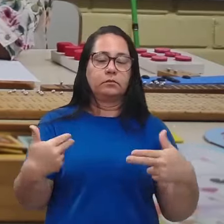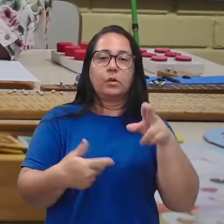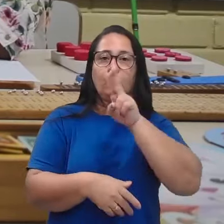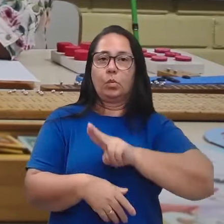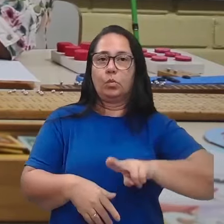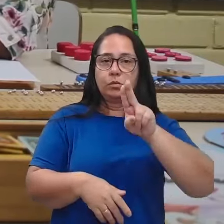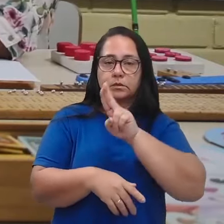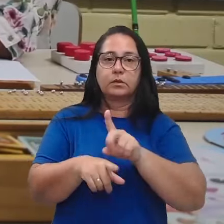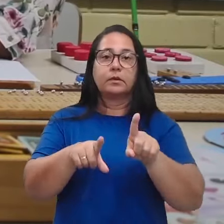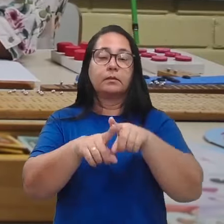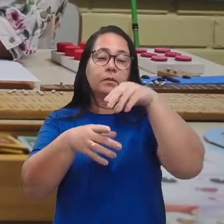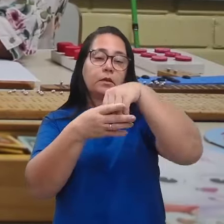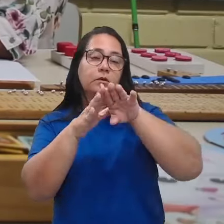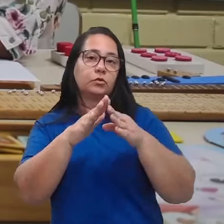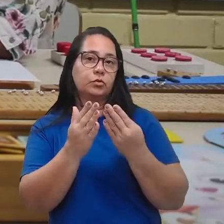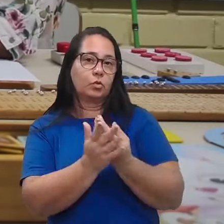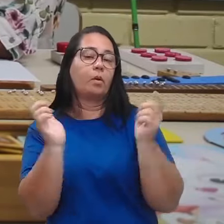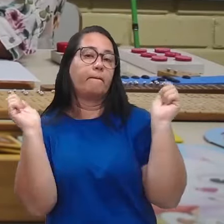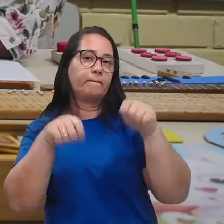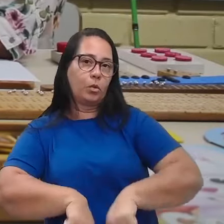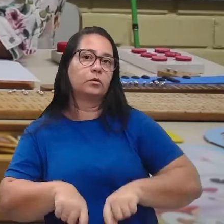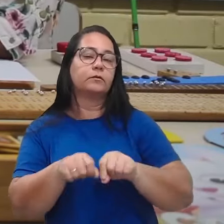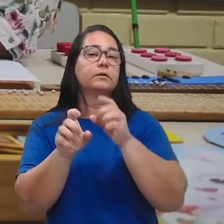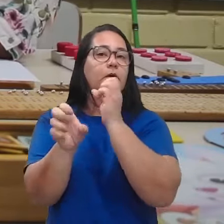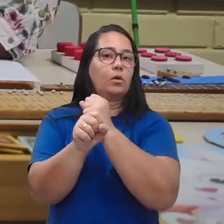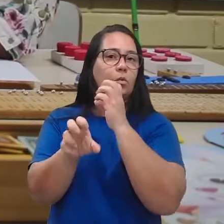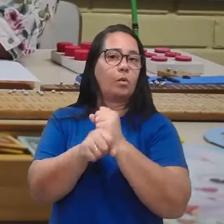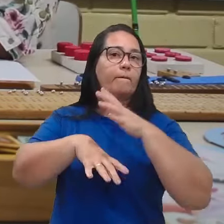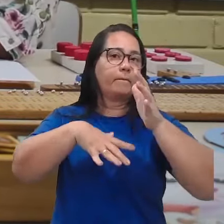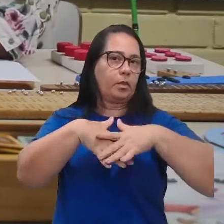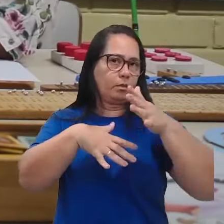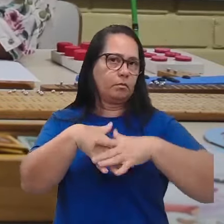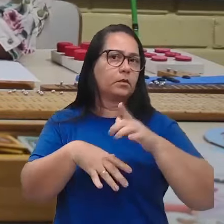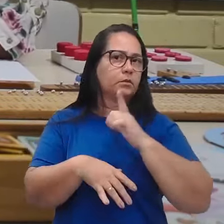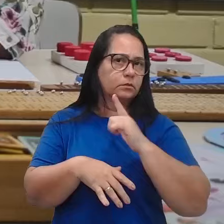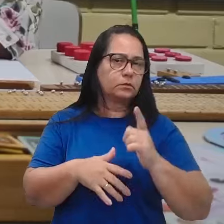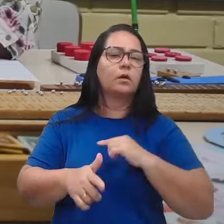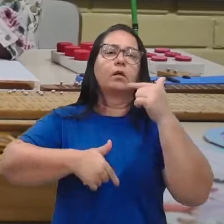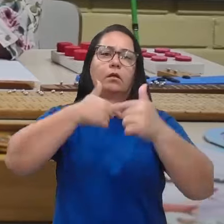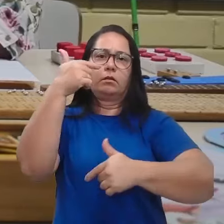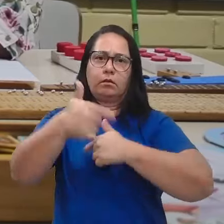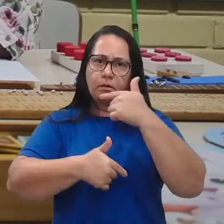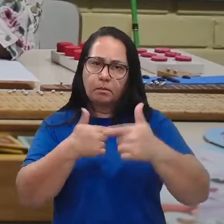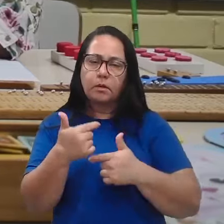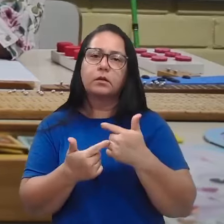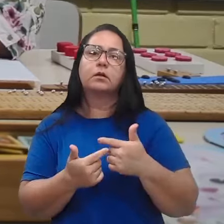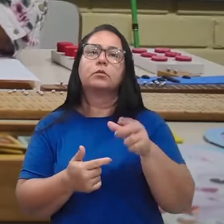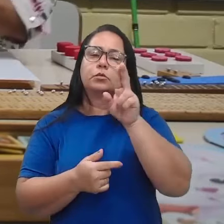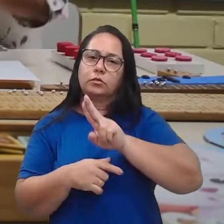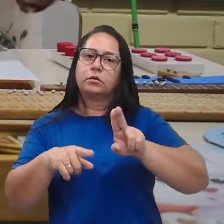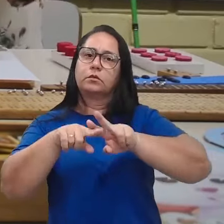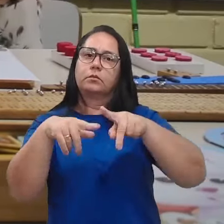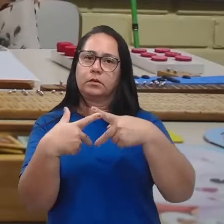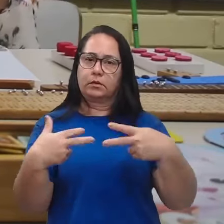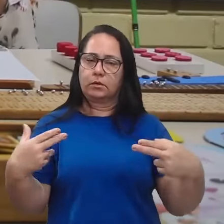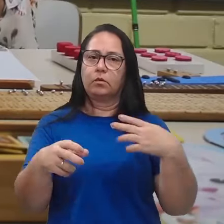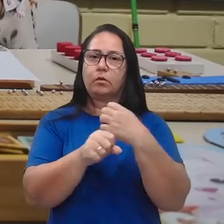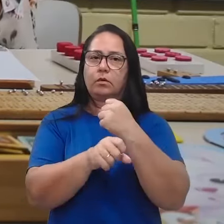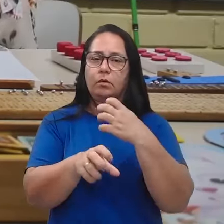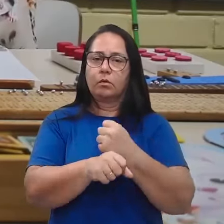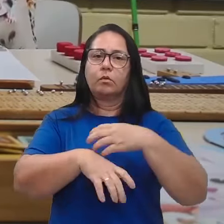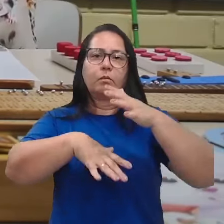escola, ele vai poder fazer os cálculos matemáticos. Então nós trabalhamos com material de cálculo matemático e também trabalhamos